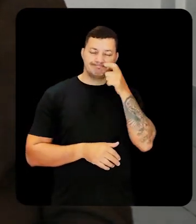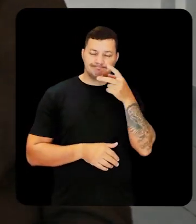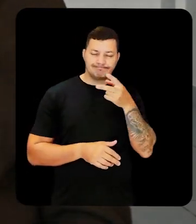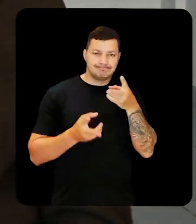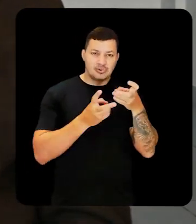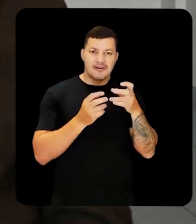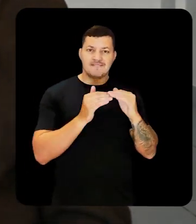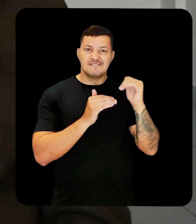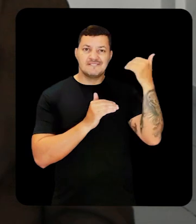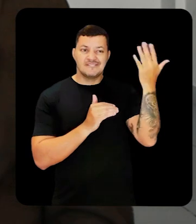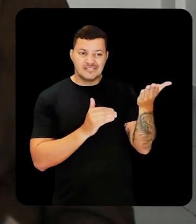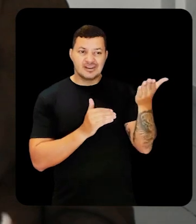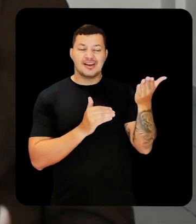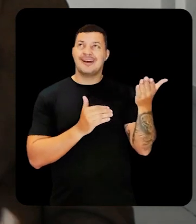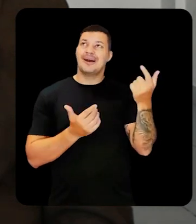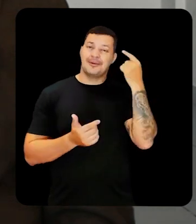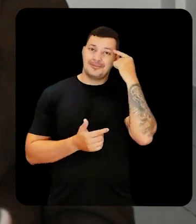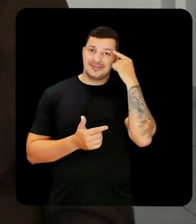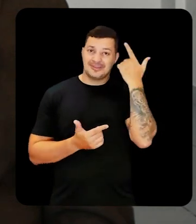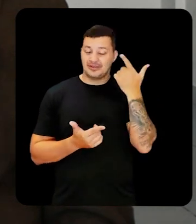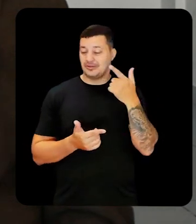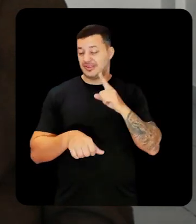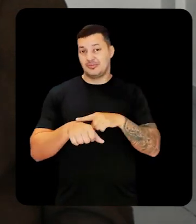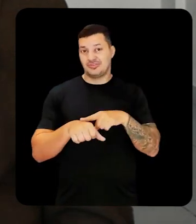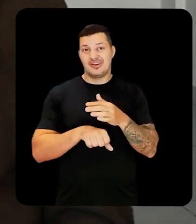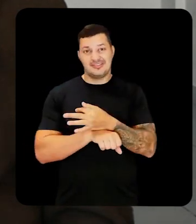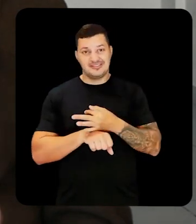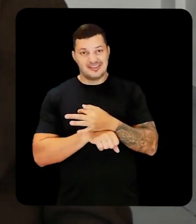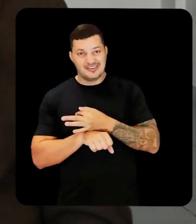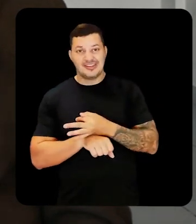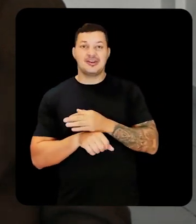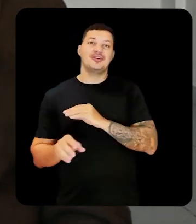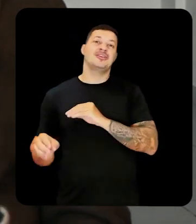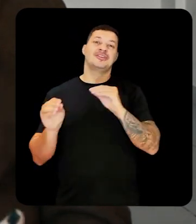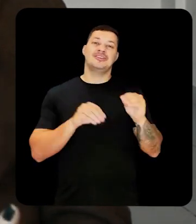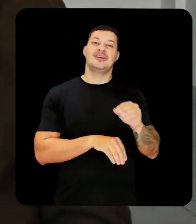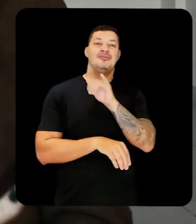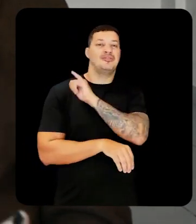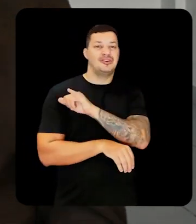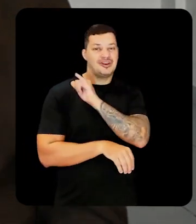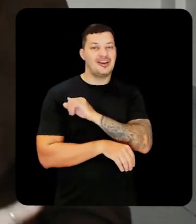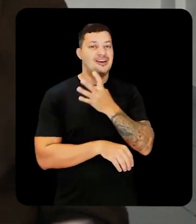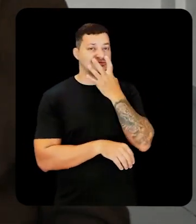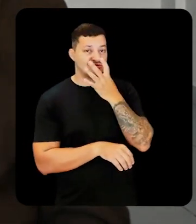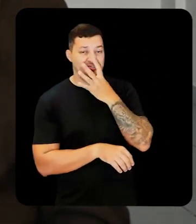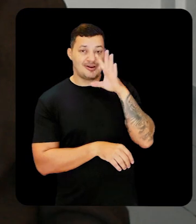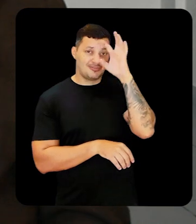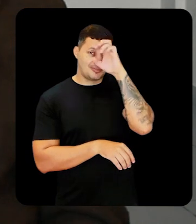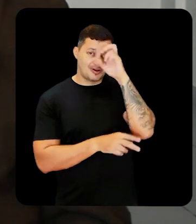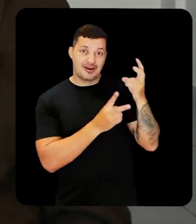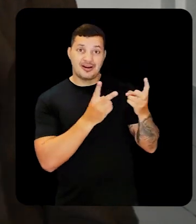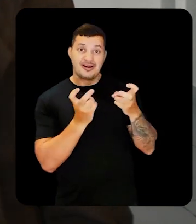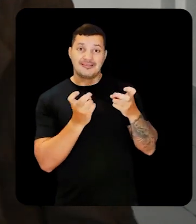teatro era teatro fora daqui. E aí, teatro fora daqui, para mim, era só no período das férias. Quando eu ia pro Rio e assistia uma coisa ou